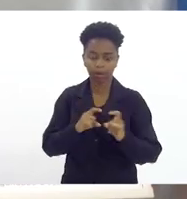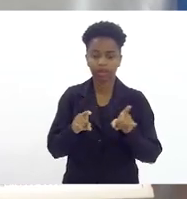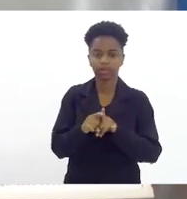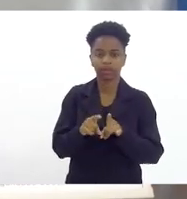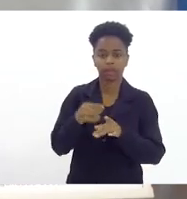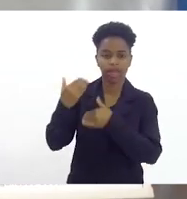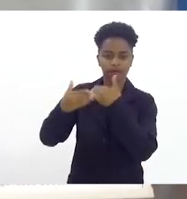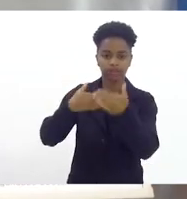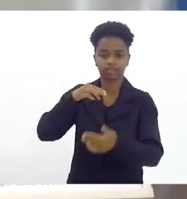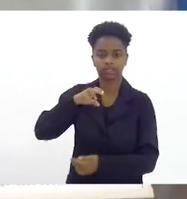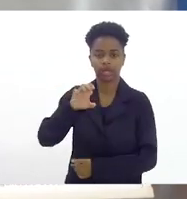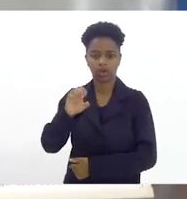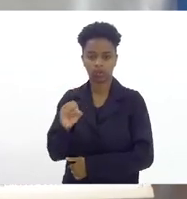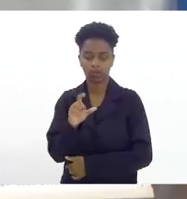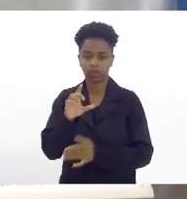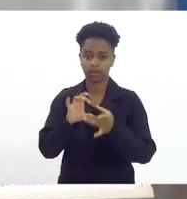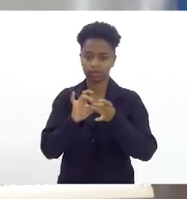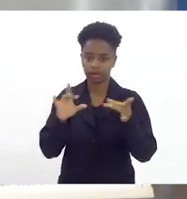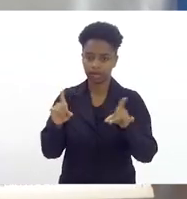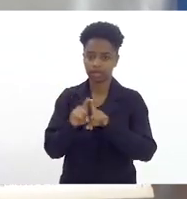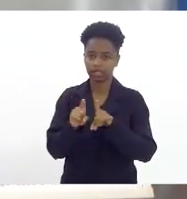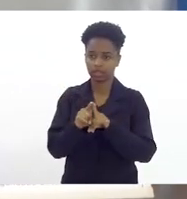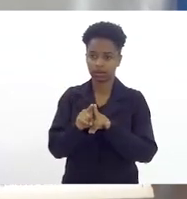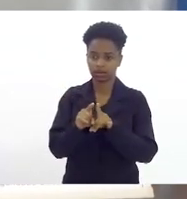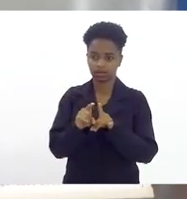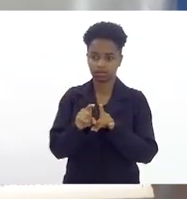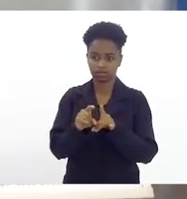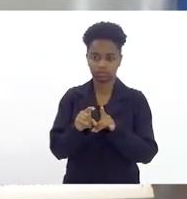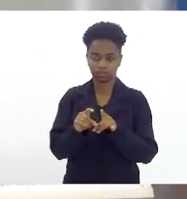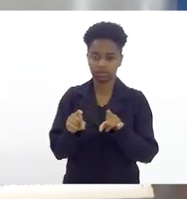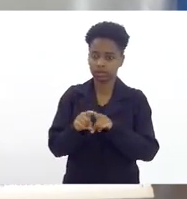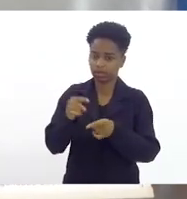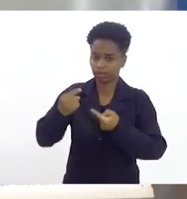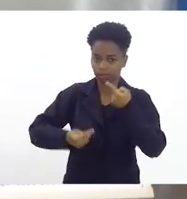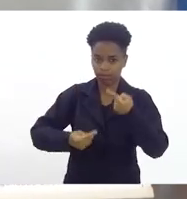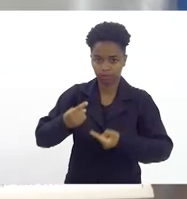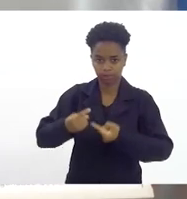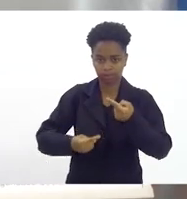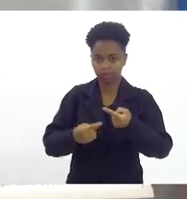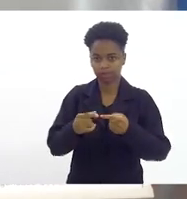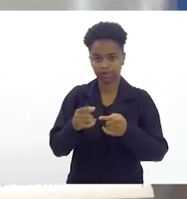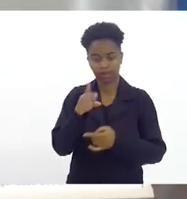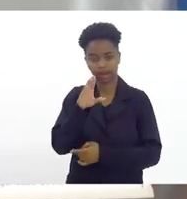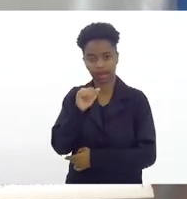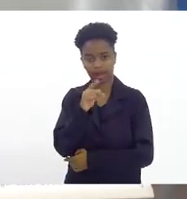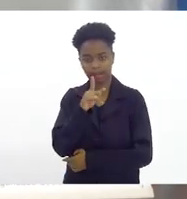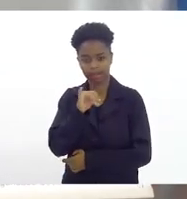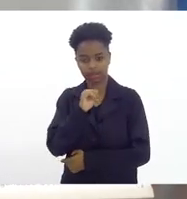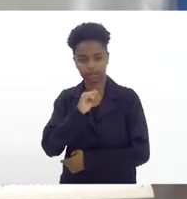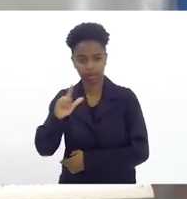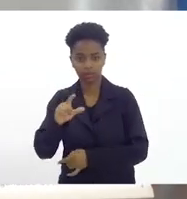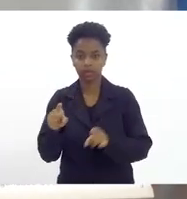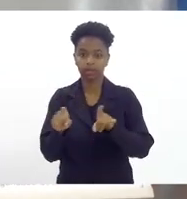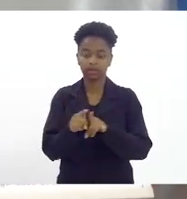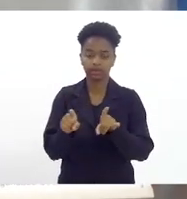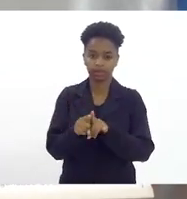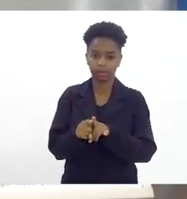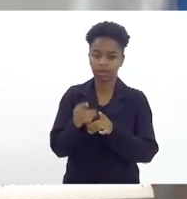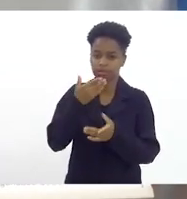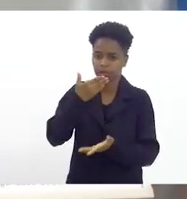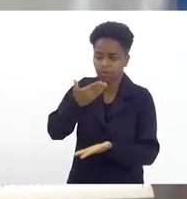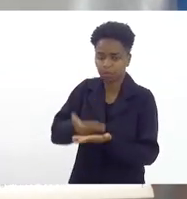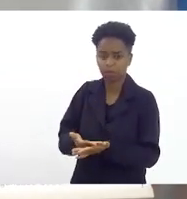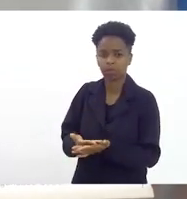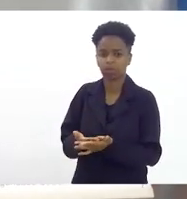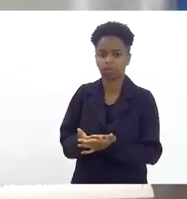do neoliberalismo né da oligopolização do capital e espantoso o